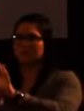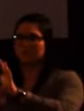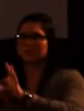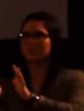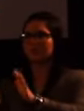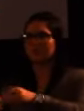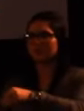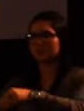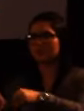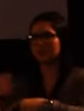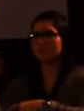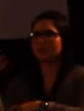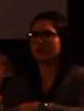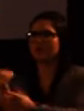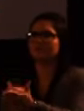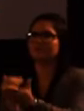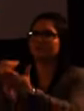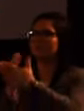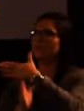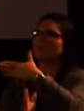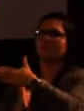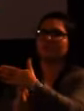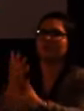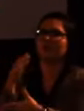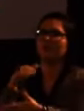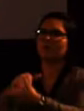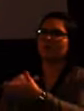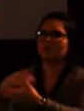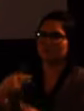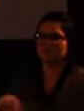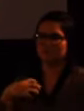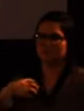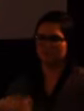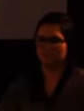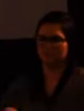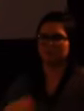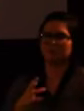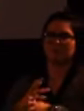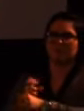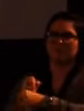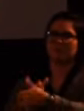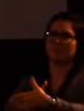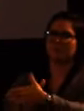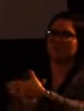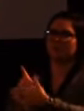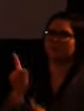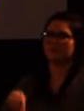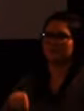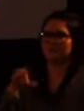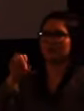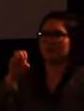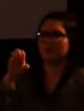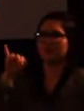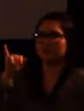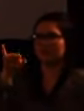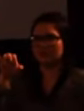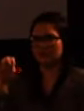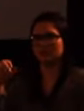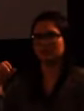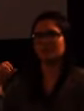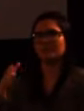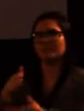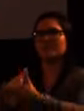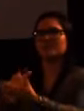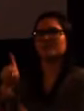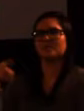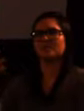de aproveitamento 4, que é o máximo que nós temos aqui na cidade de Salvador. O coeficiente máximo na nossa cidade é 4, ou